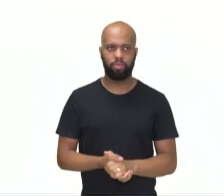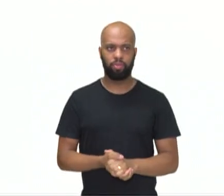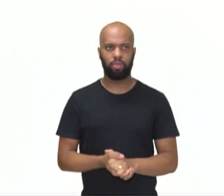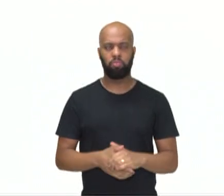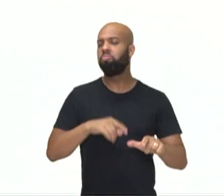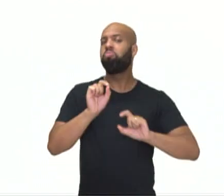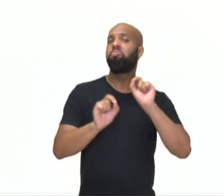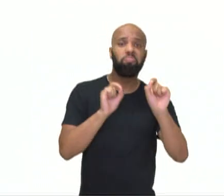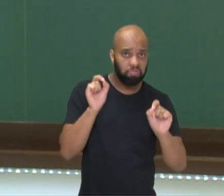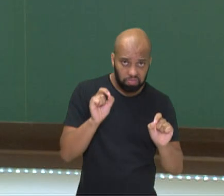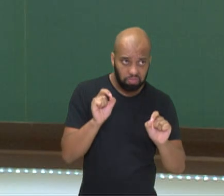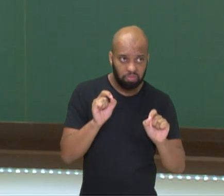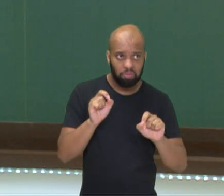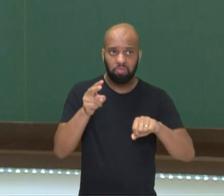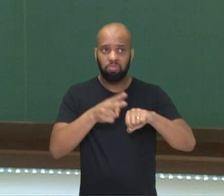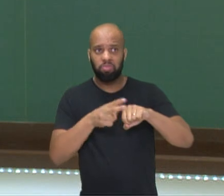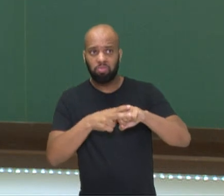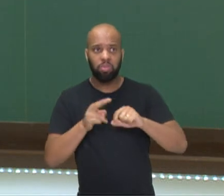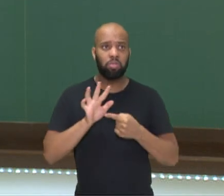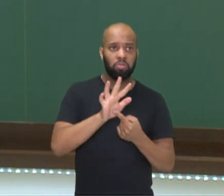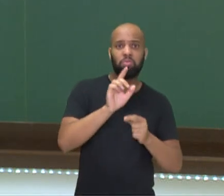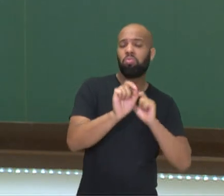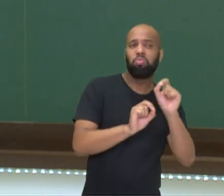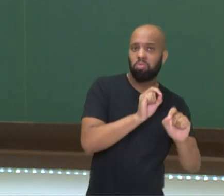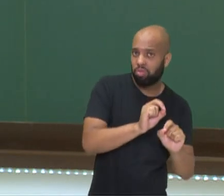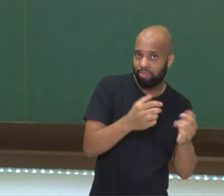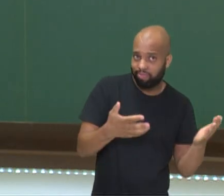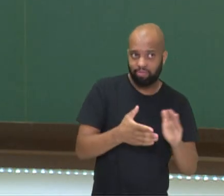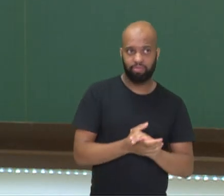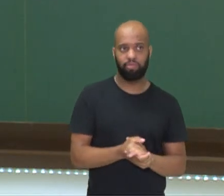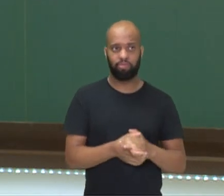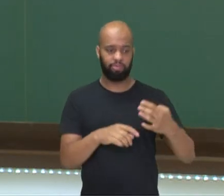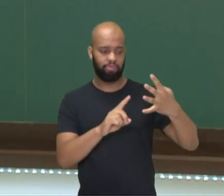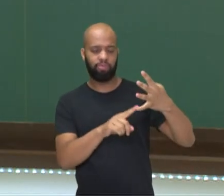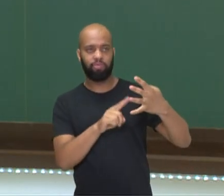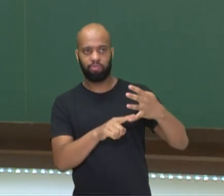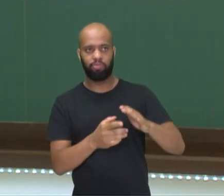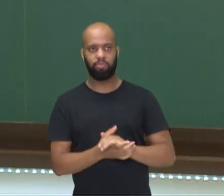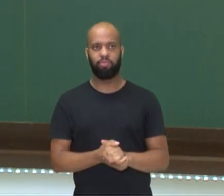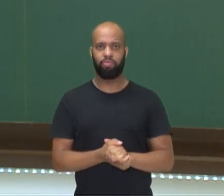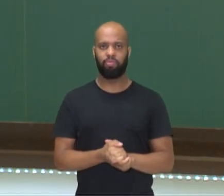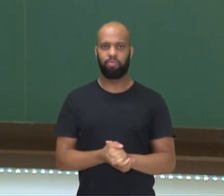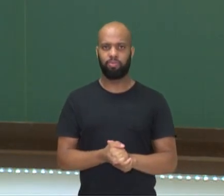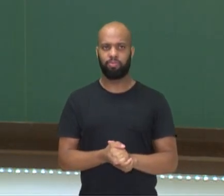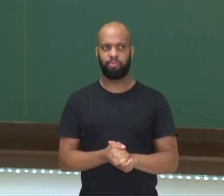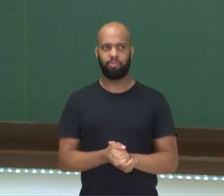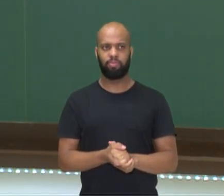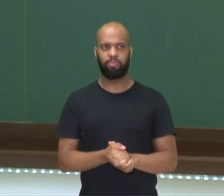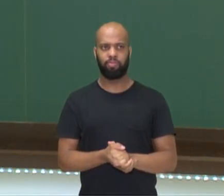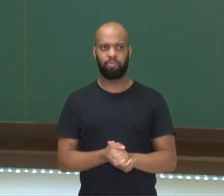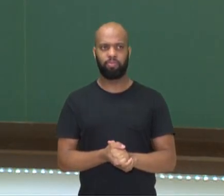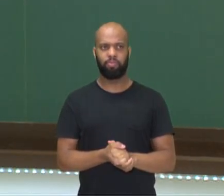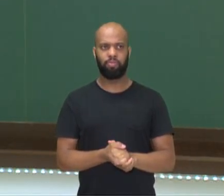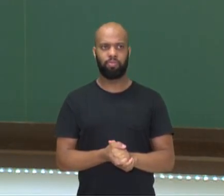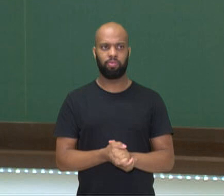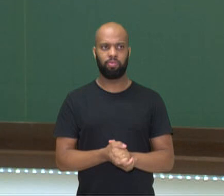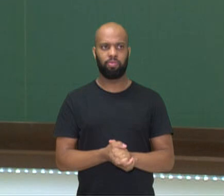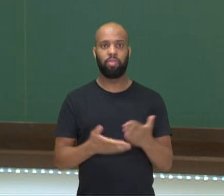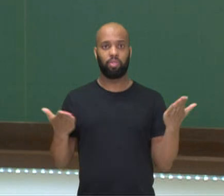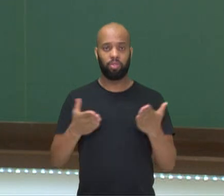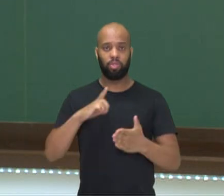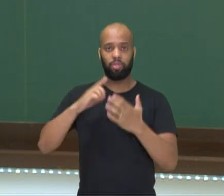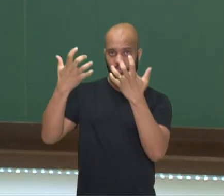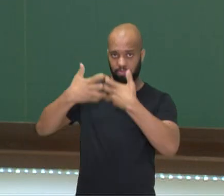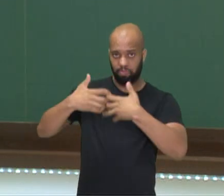gordos. Será que o verbo ser está indicando o que aqui? E na letra D, estes livros são del Senhor Pérez.